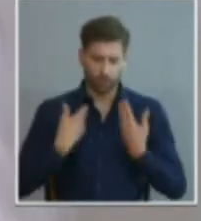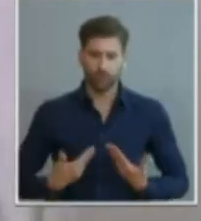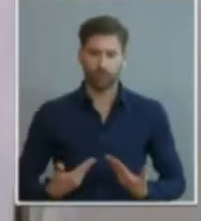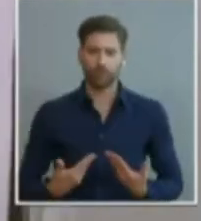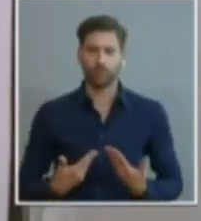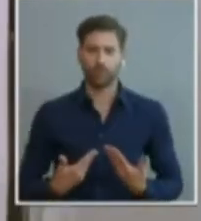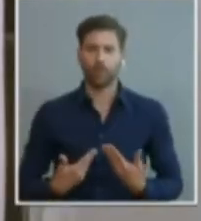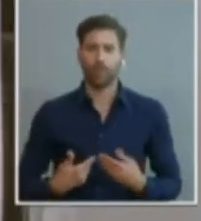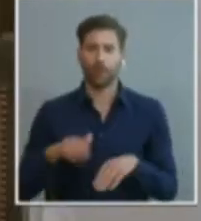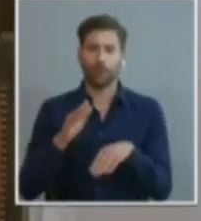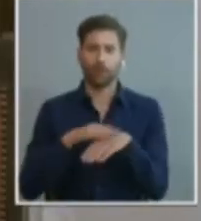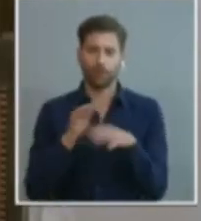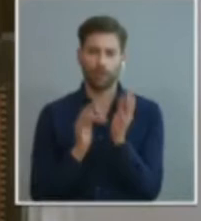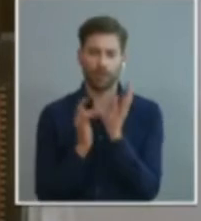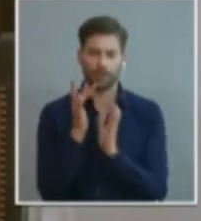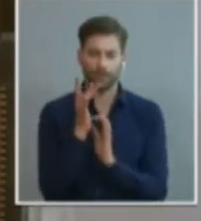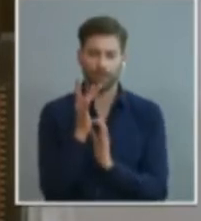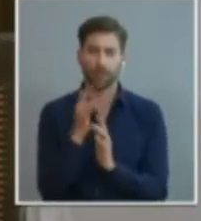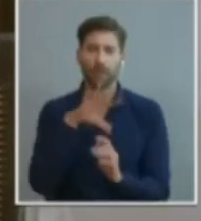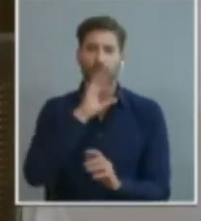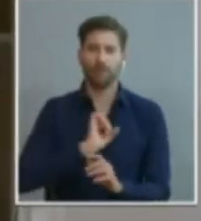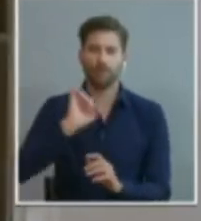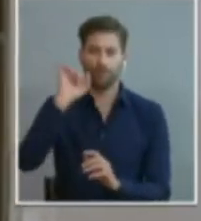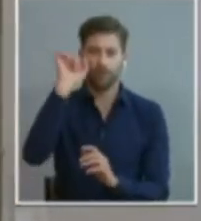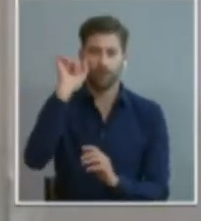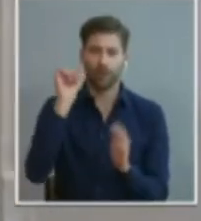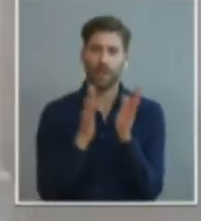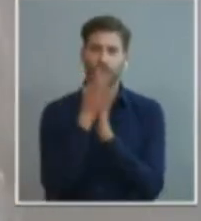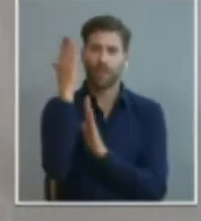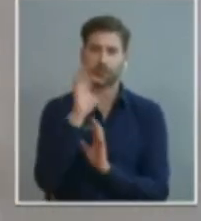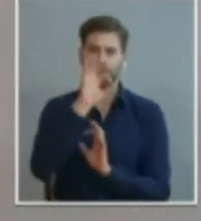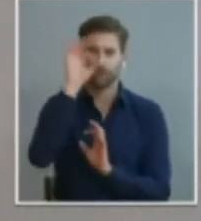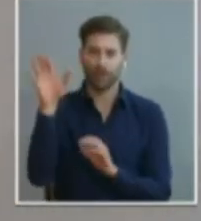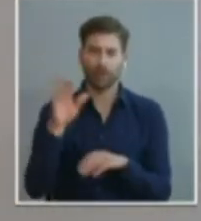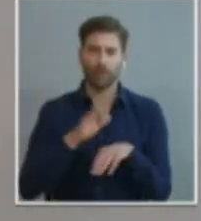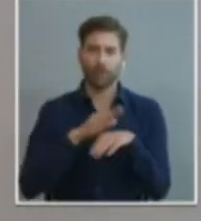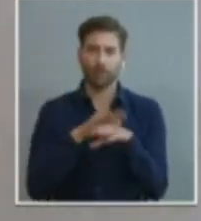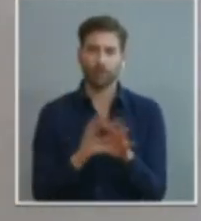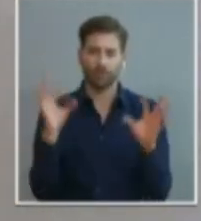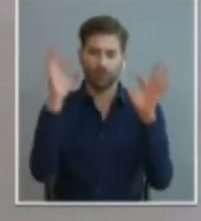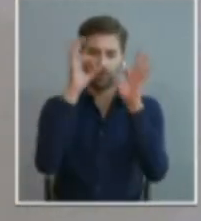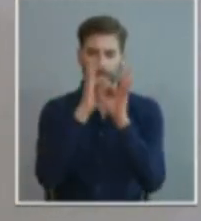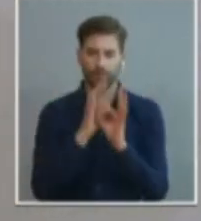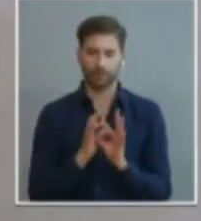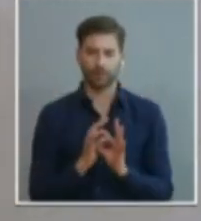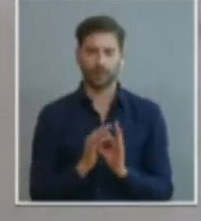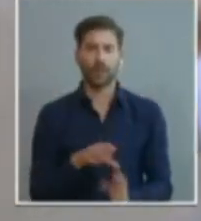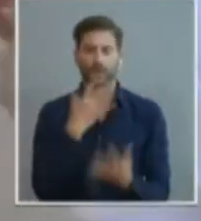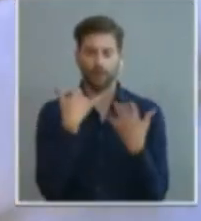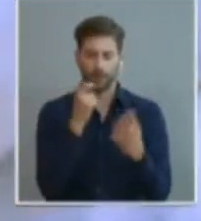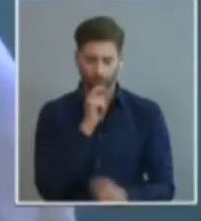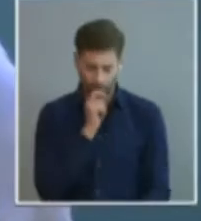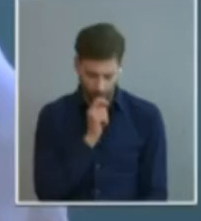Por nosso Senhor Jesus Cristo, vosso Filho, que é Deus convosco, na unidade do Espírito Santo. Amém.